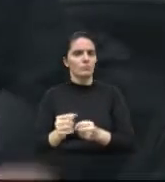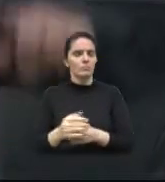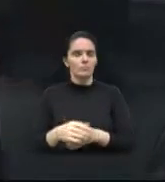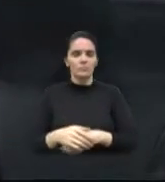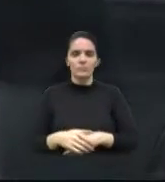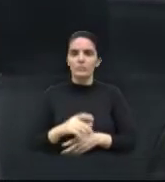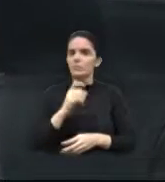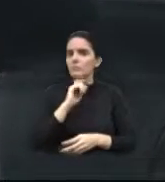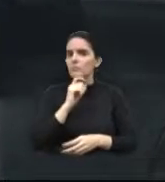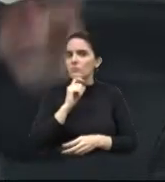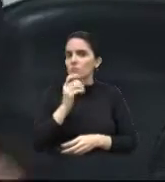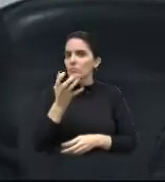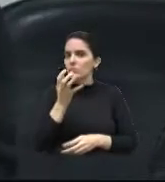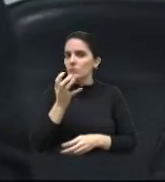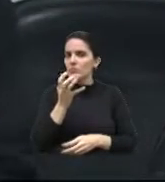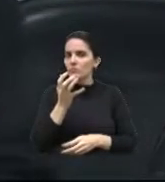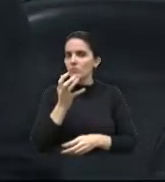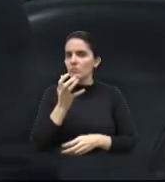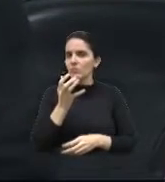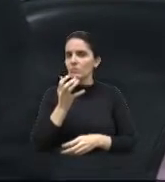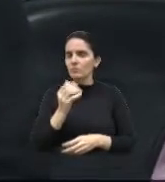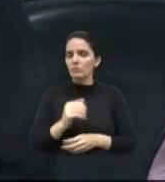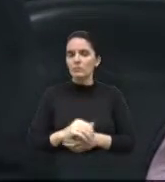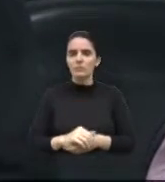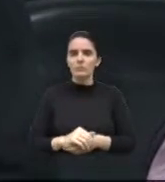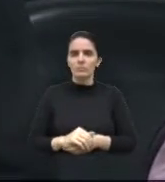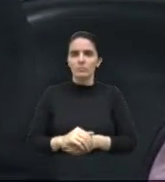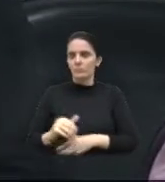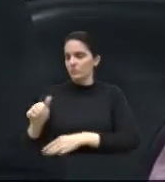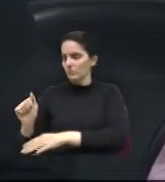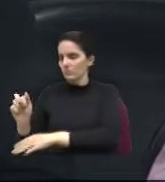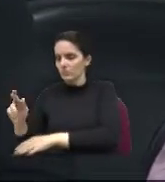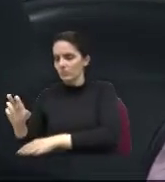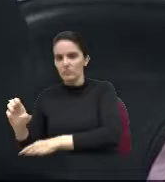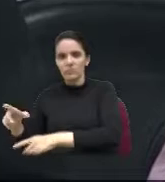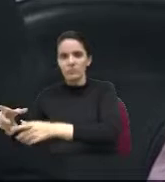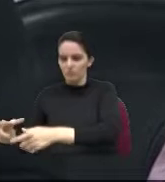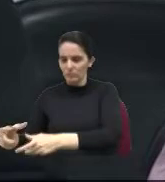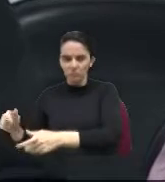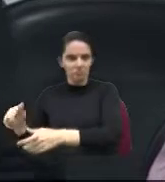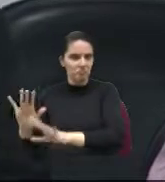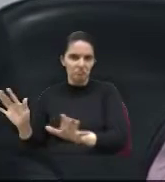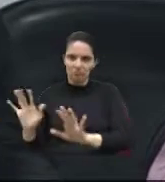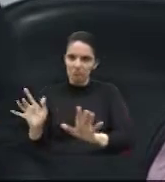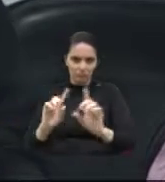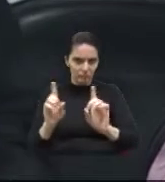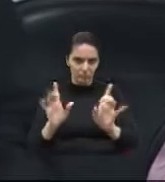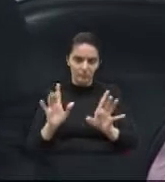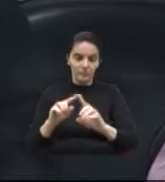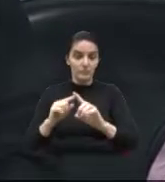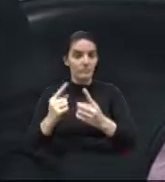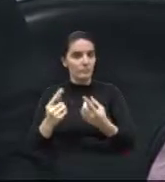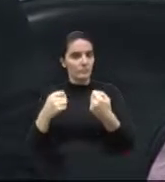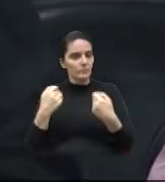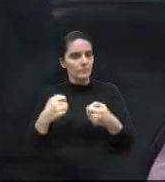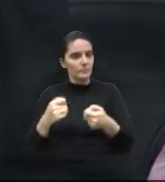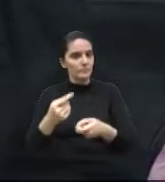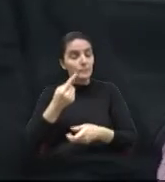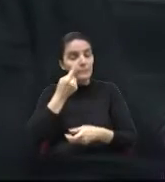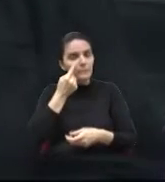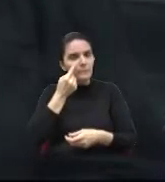estar o área onde está. Ninguém está a favor, nós também somos. Mas vamos